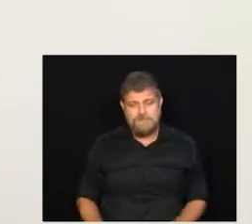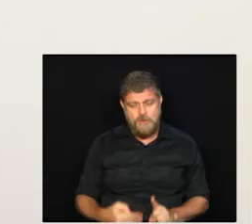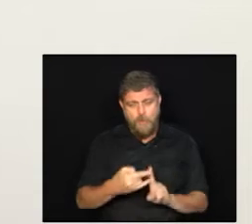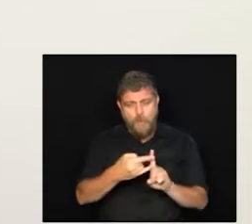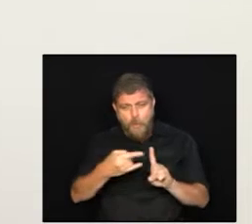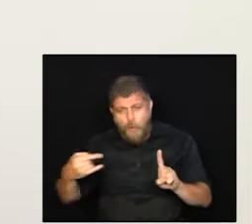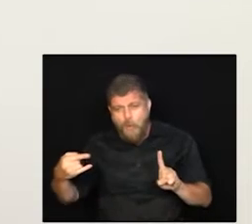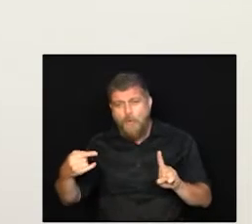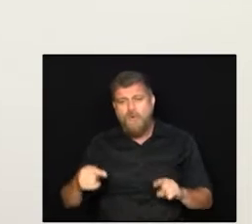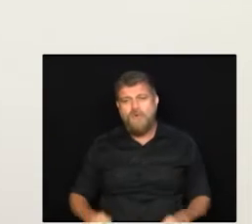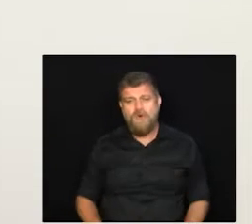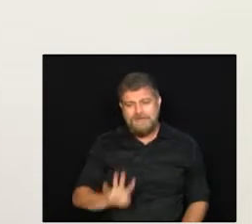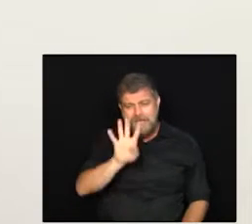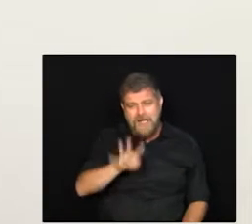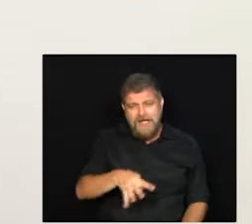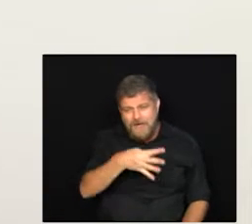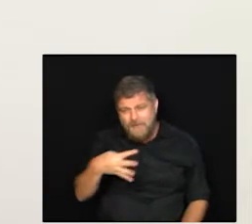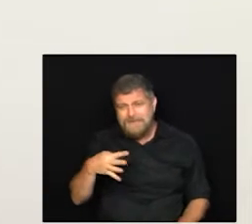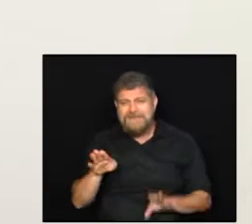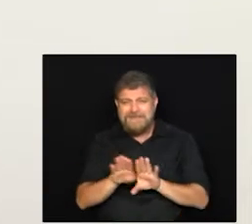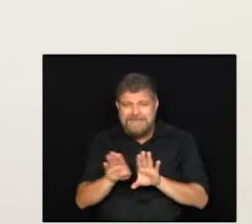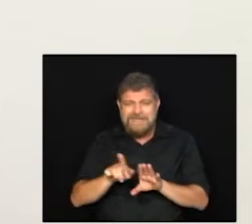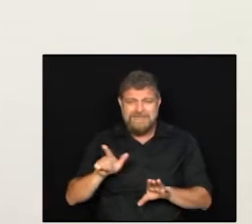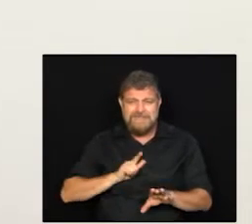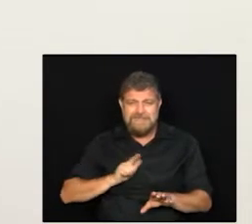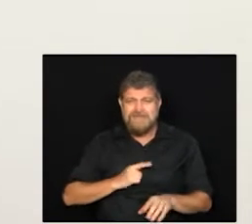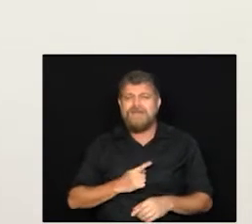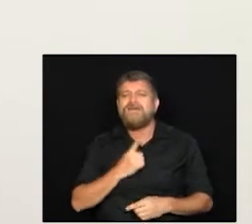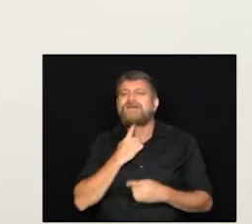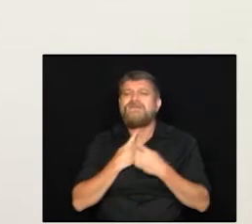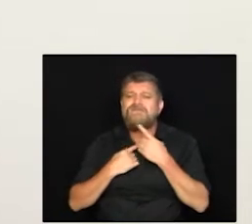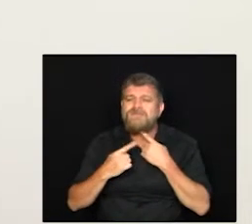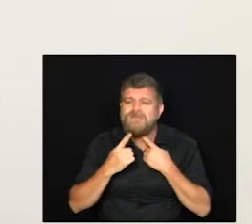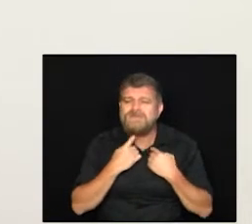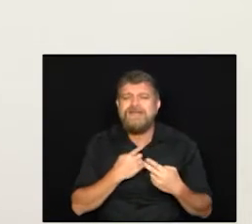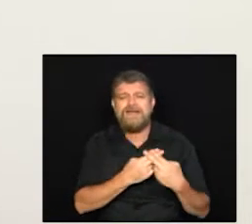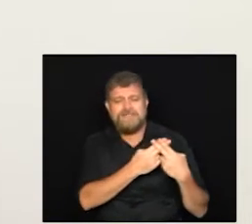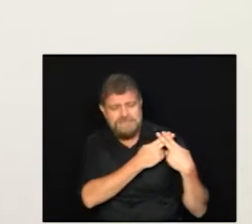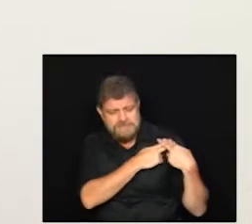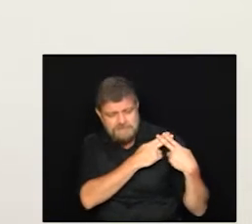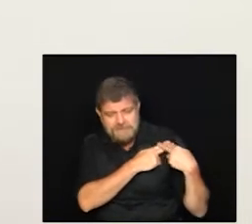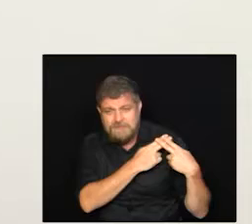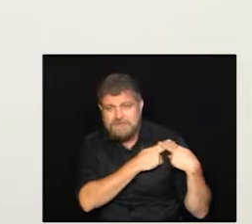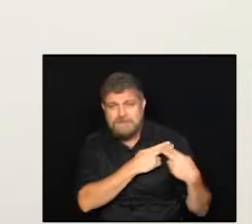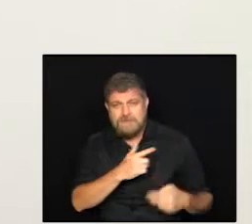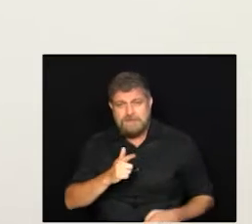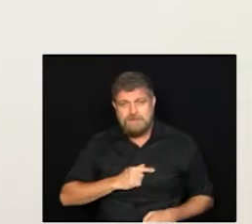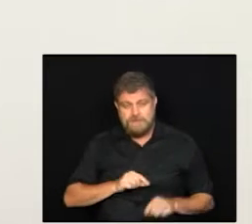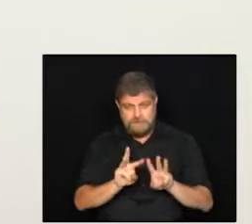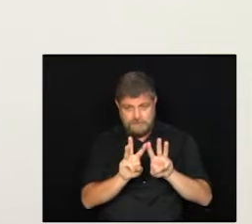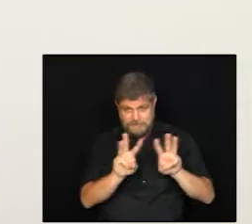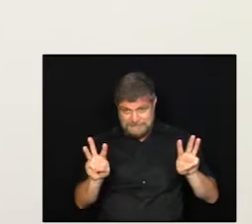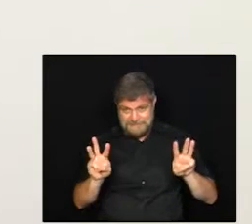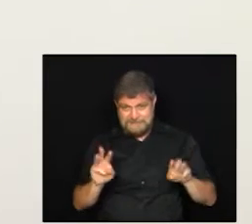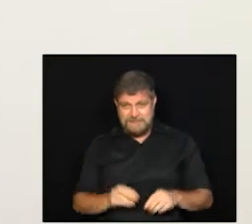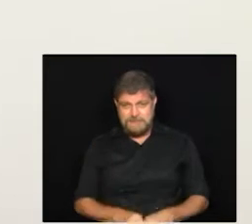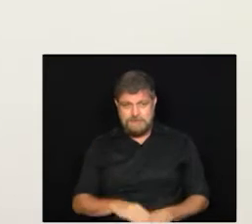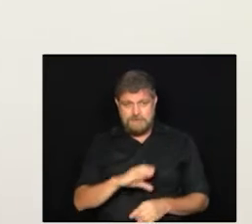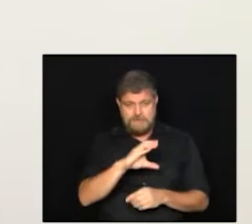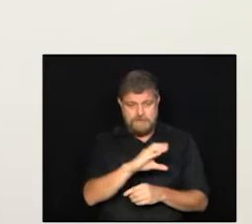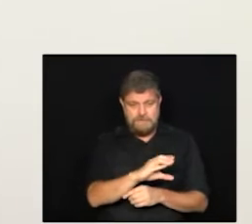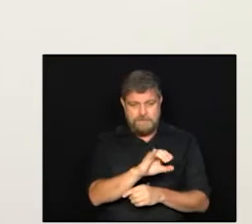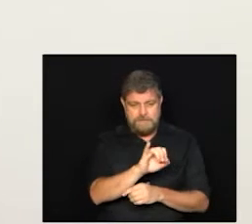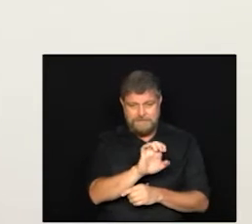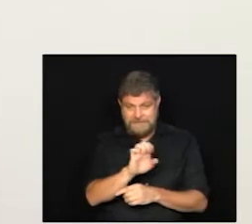né? O pacote Office, ele tem que ter muita boa vontade, responsabilidade. No próprio site do CIE, nós temos